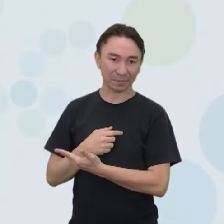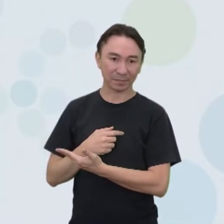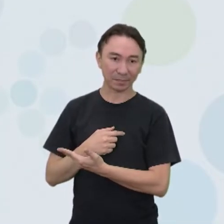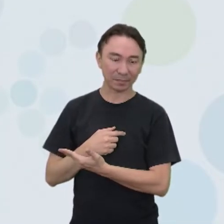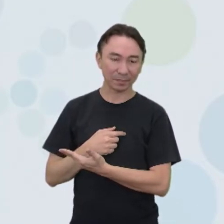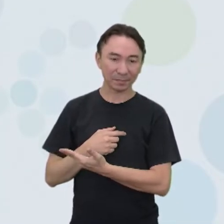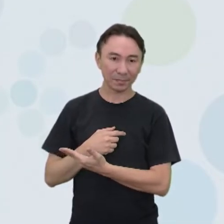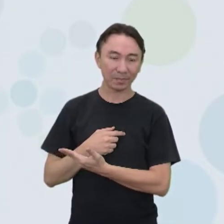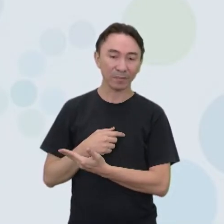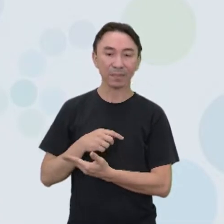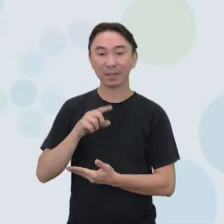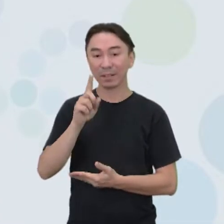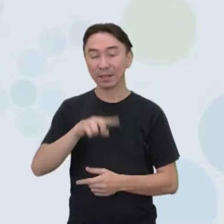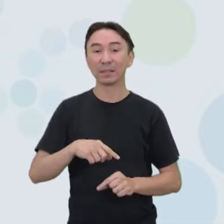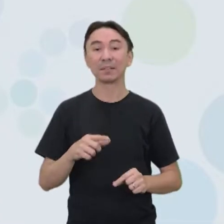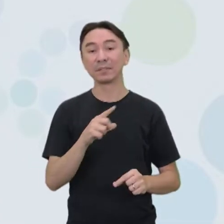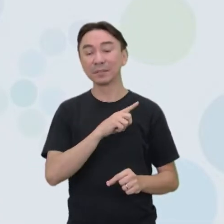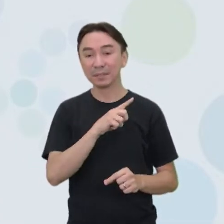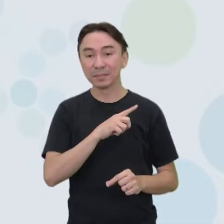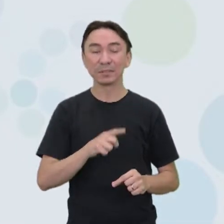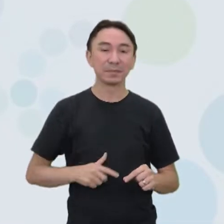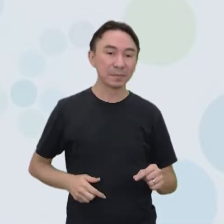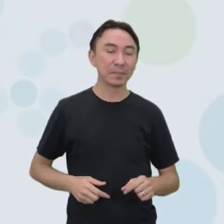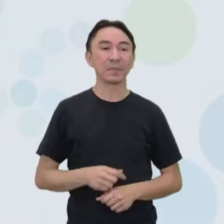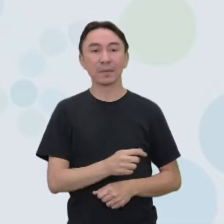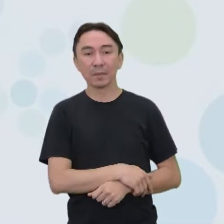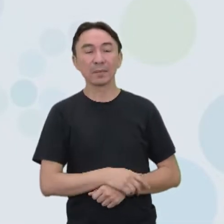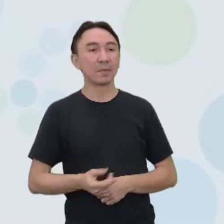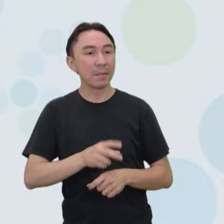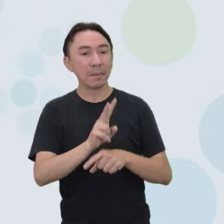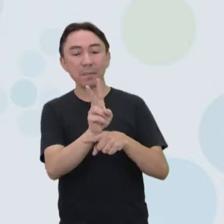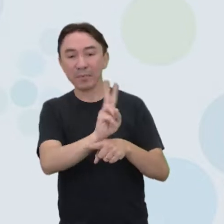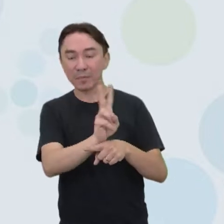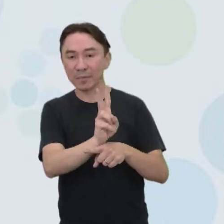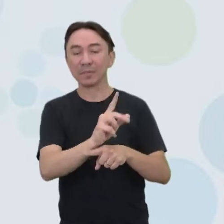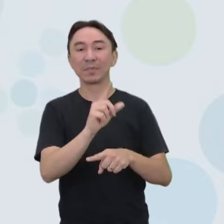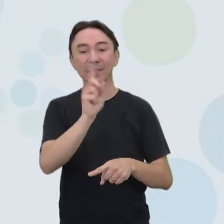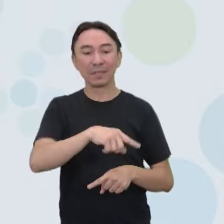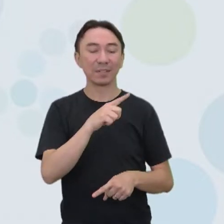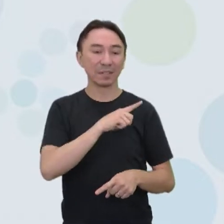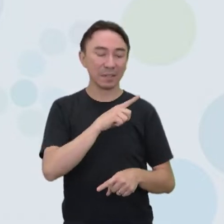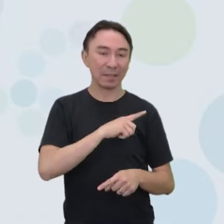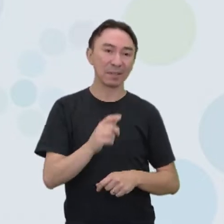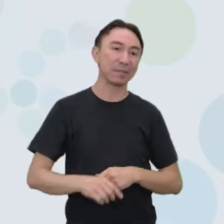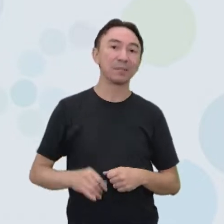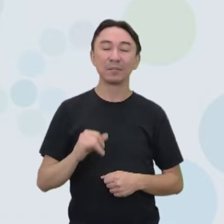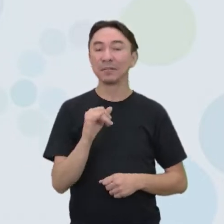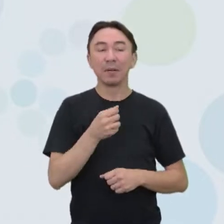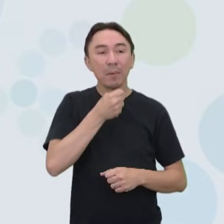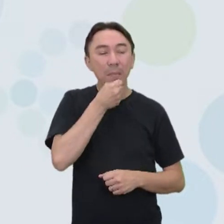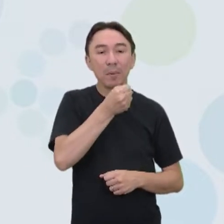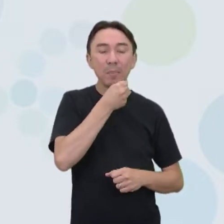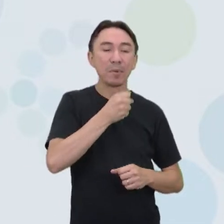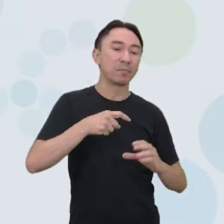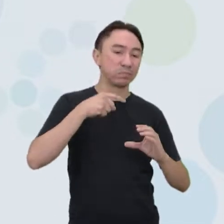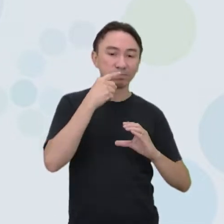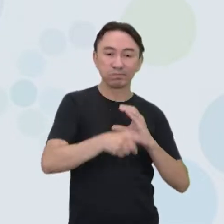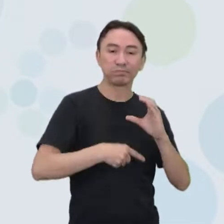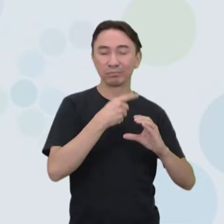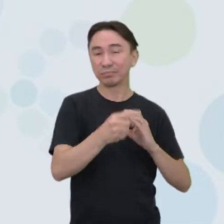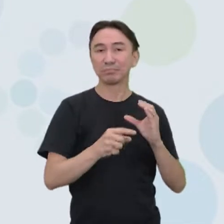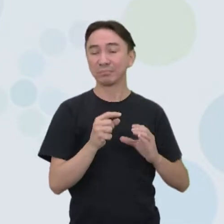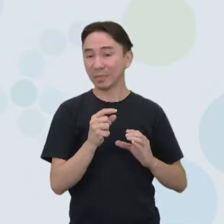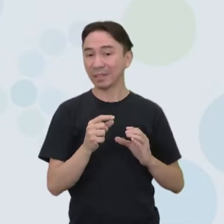Imprensa Internacional, essa é a atividade 5, não é a 4, não é a 5. Sistematização 1, integração total, parte 2,